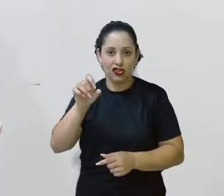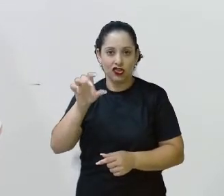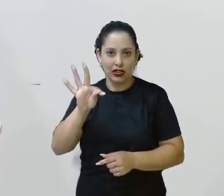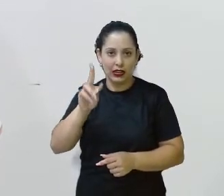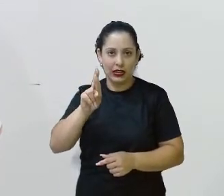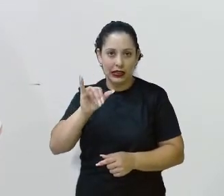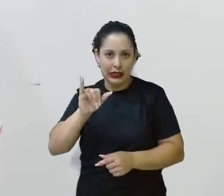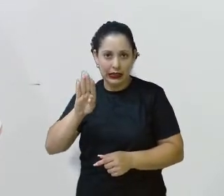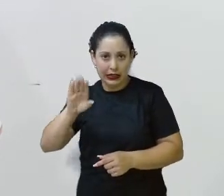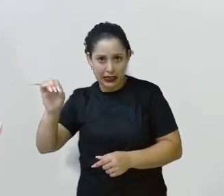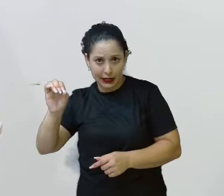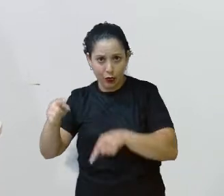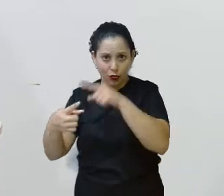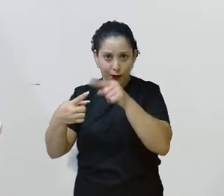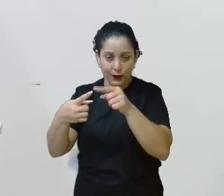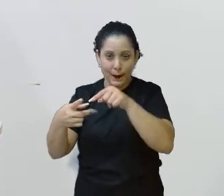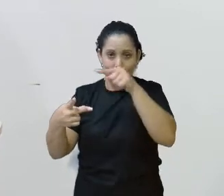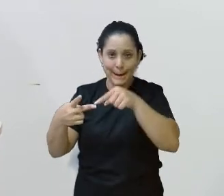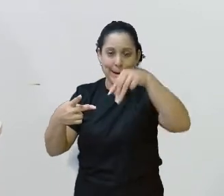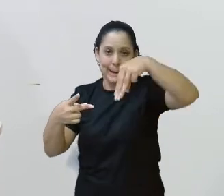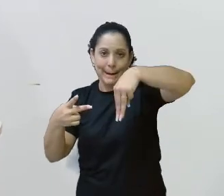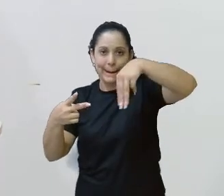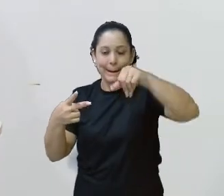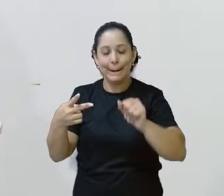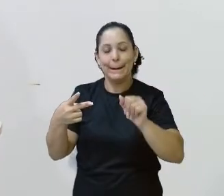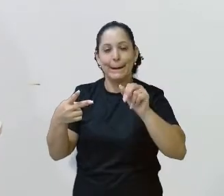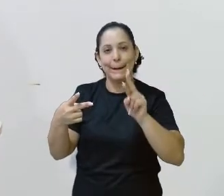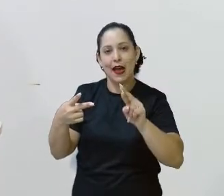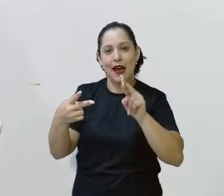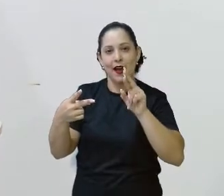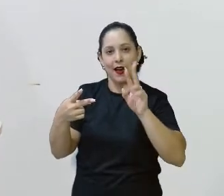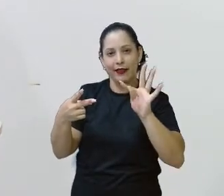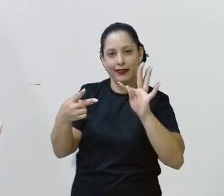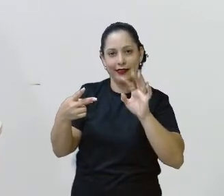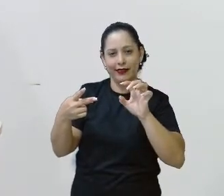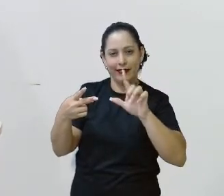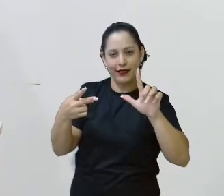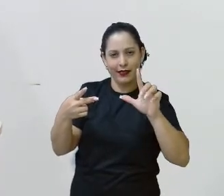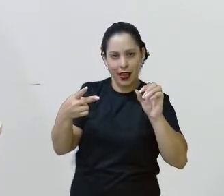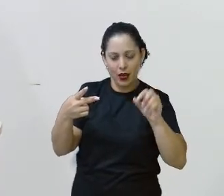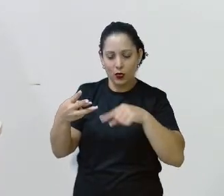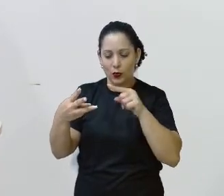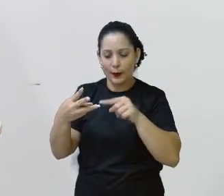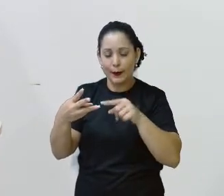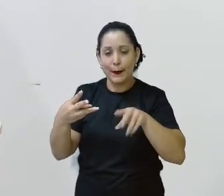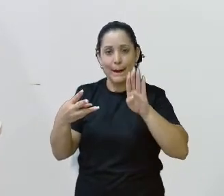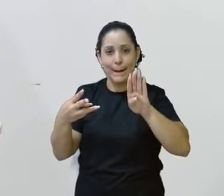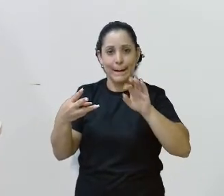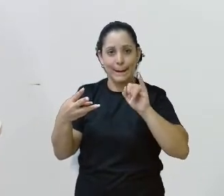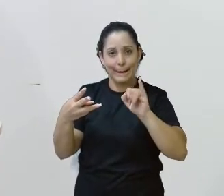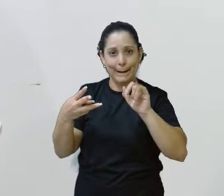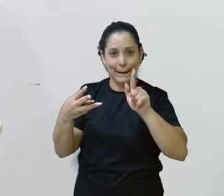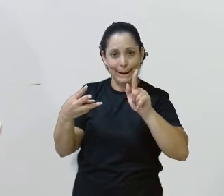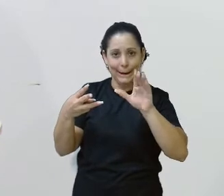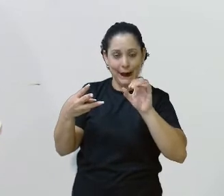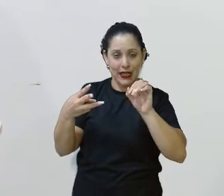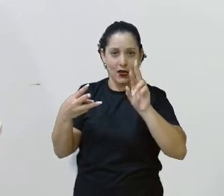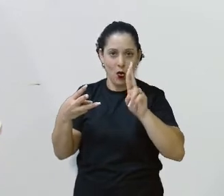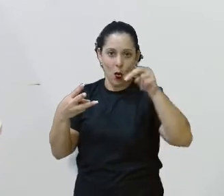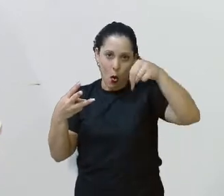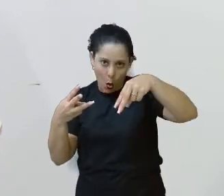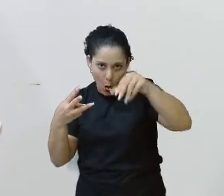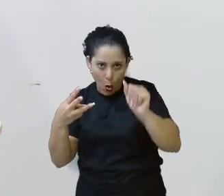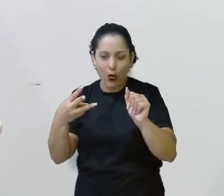esse nome por conta de parecer com esses instrumentos. E aí, quando aí também ainda dá para ver ainda na